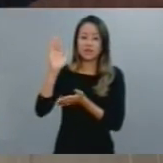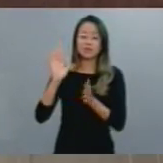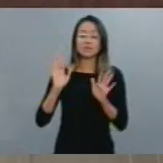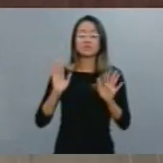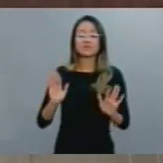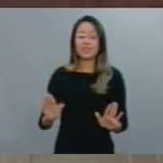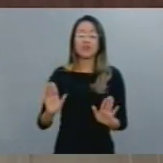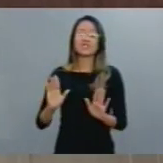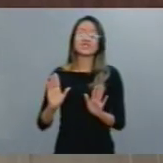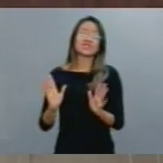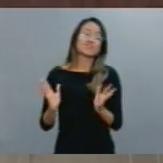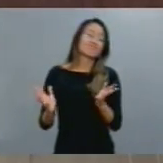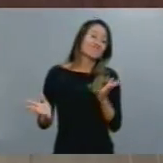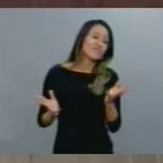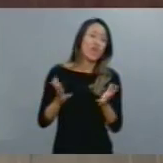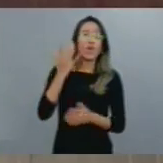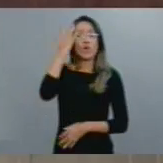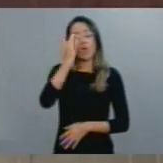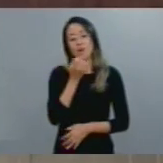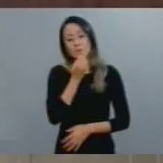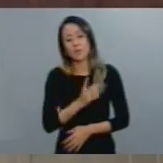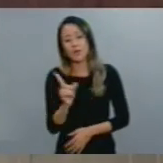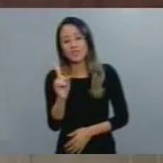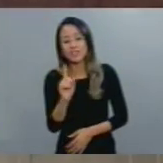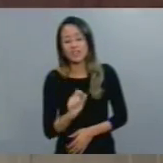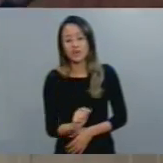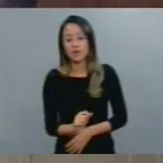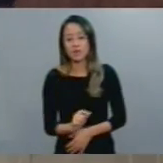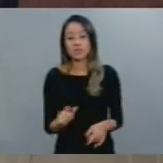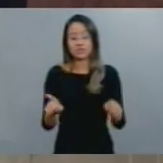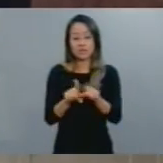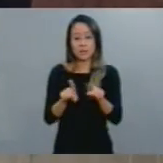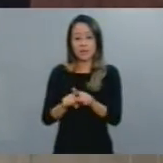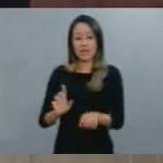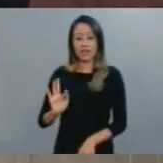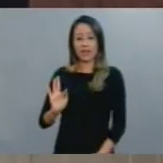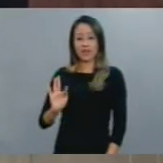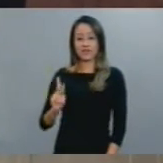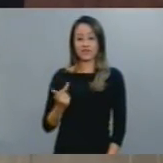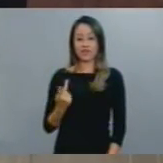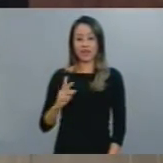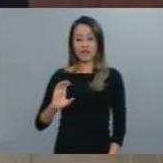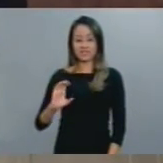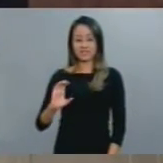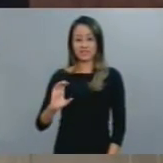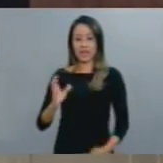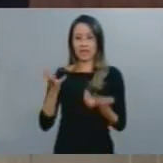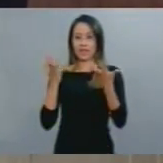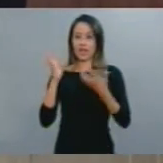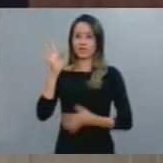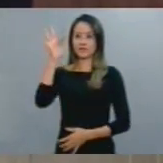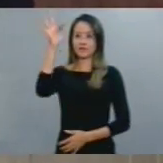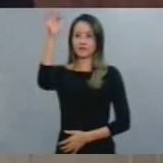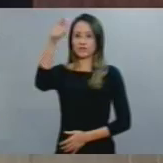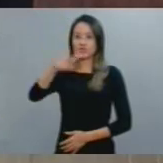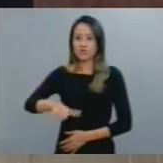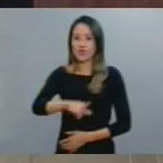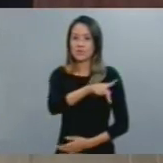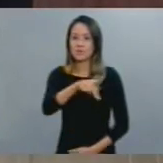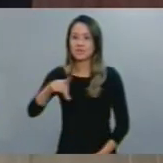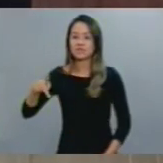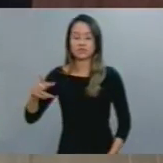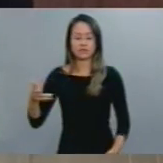recessão. As medidas anunciadas pelo ex-presidente Fernando Henrique, elas são medidas claramente recessivas. É só olhar o